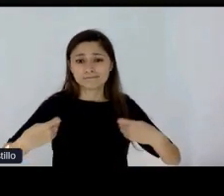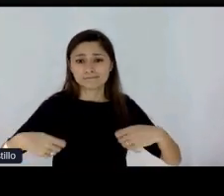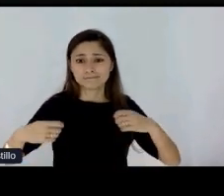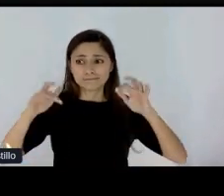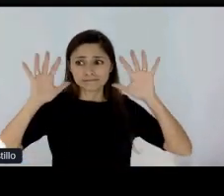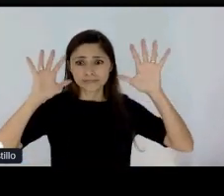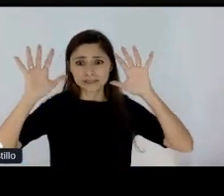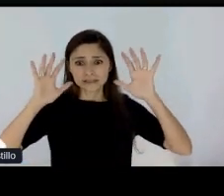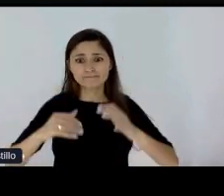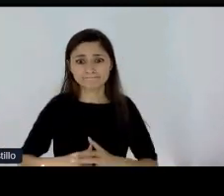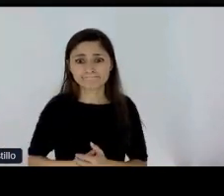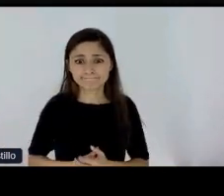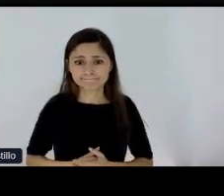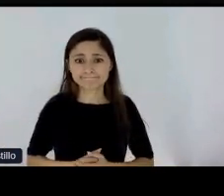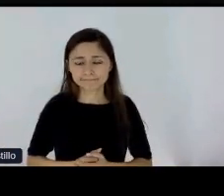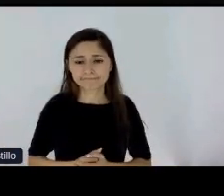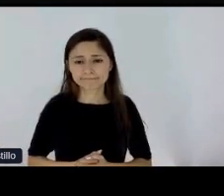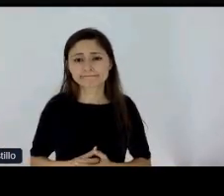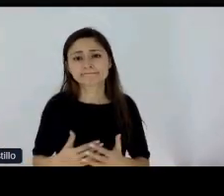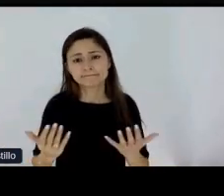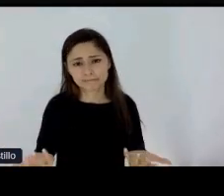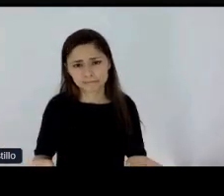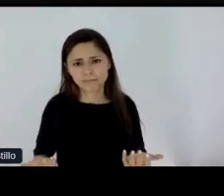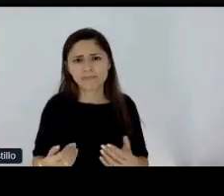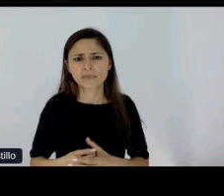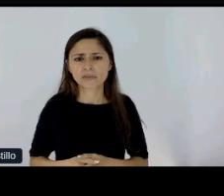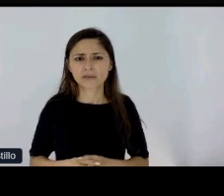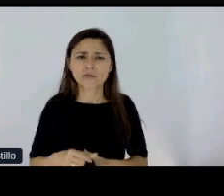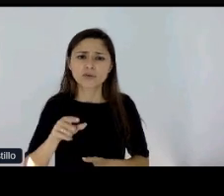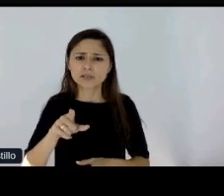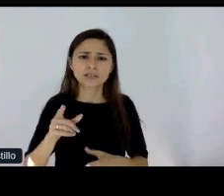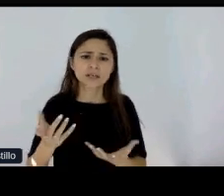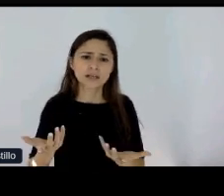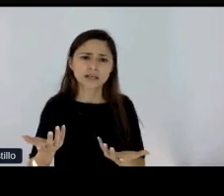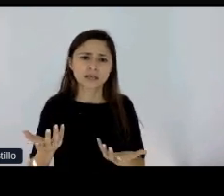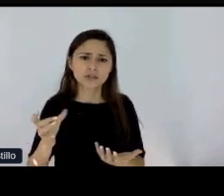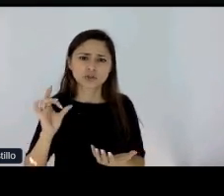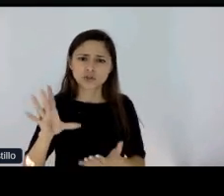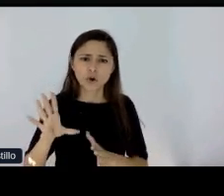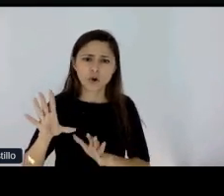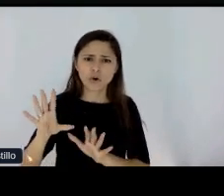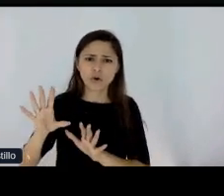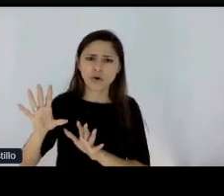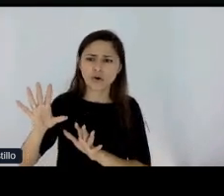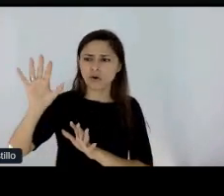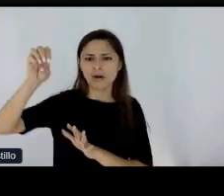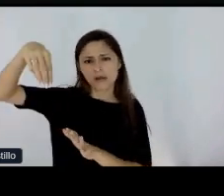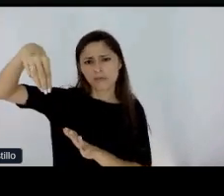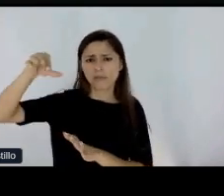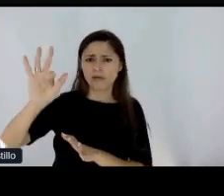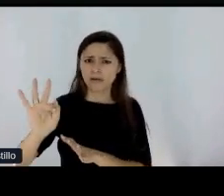fazer. Tá? E, obviamente, com isso daí, você não precisaria da opção de sexo.